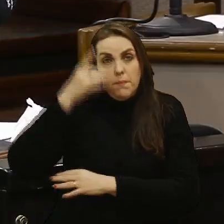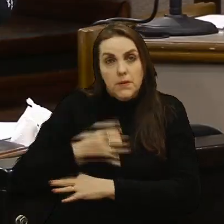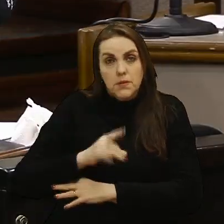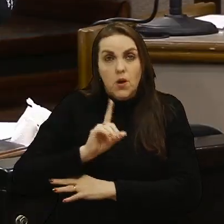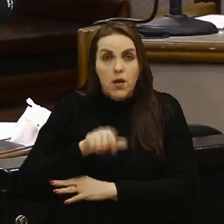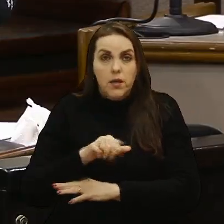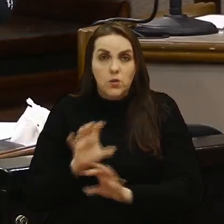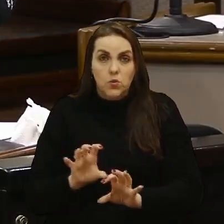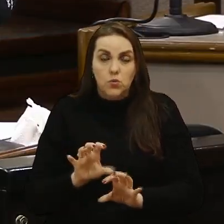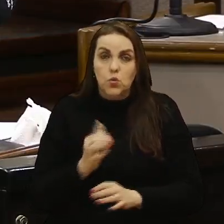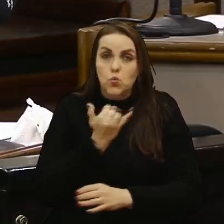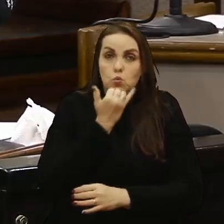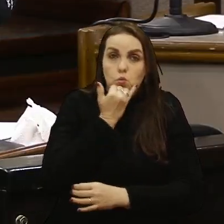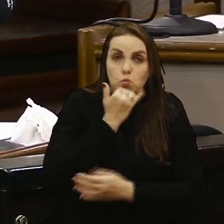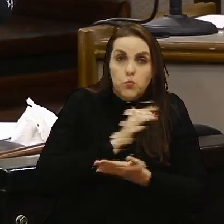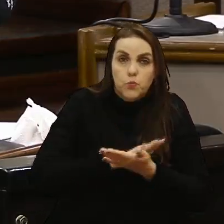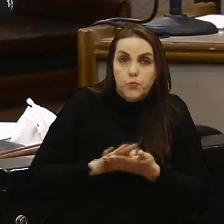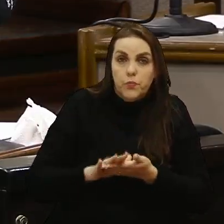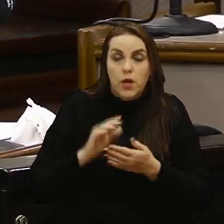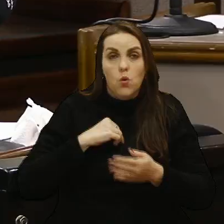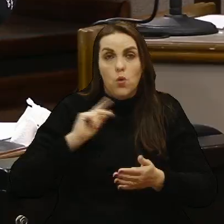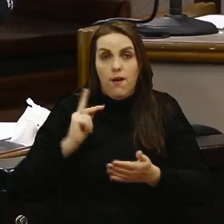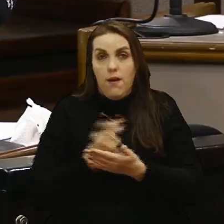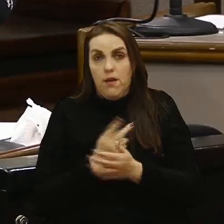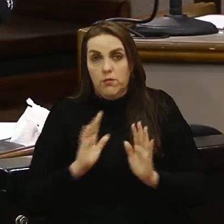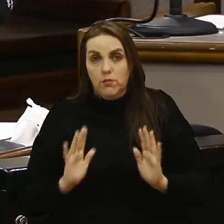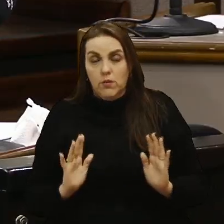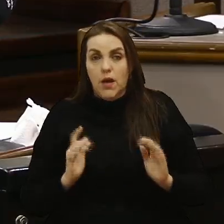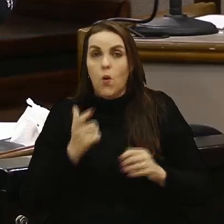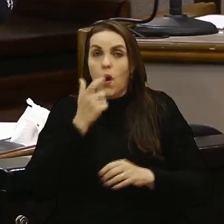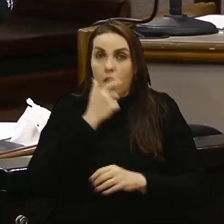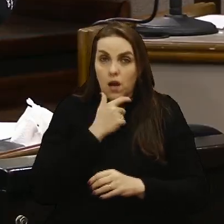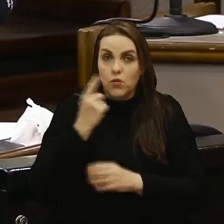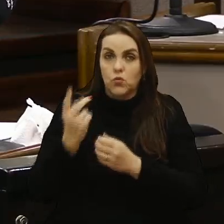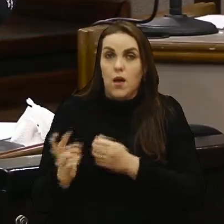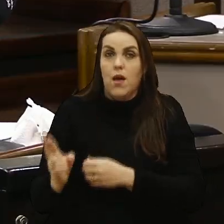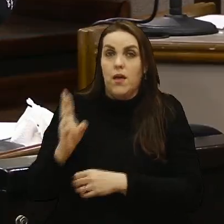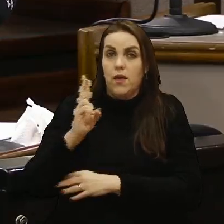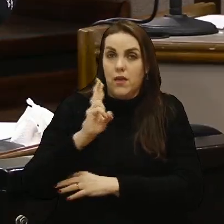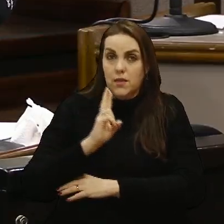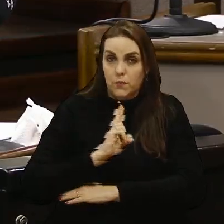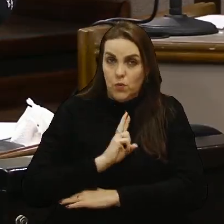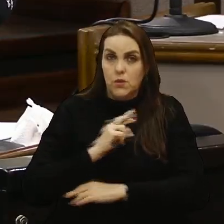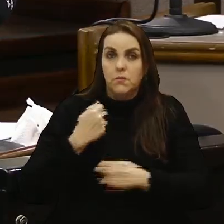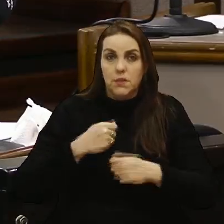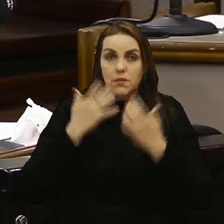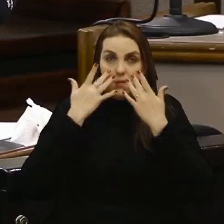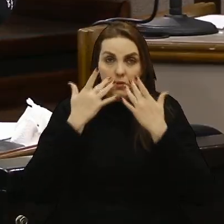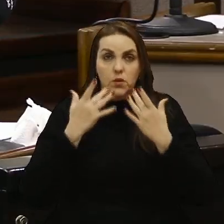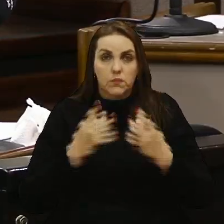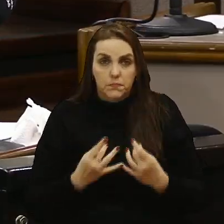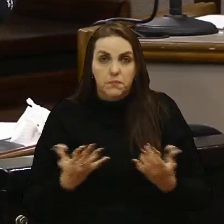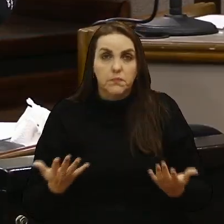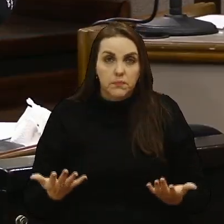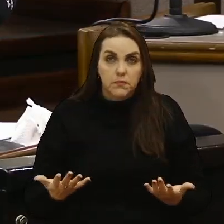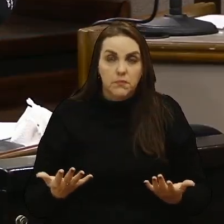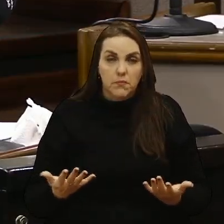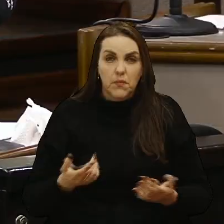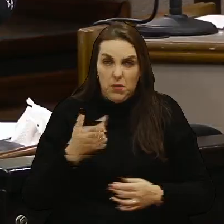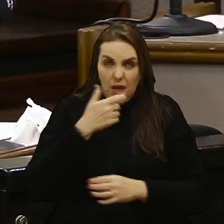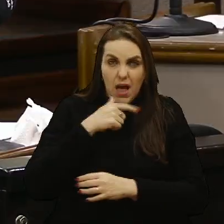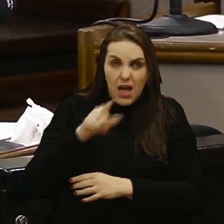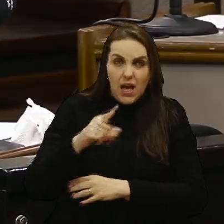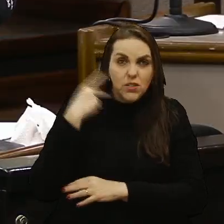Me perdoe se eu estiver equivocado. Eu acho que nos retorno... Você acha mesmo, vereadora Rose, que nos retorno dos pedidos